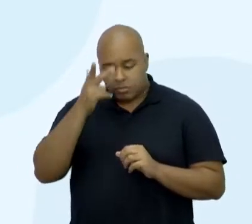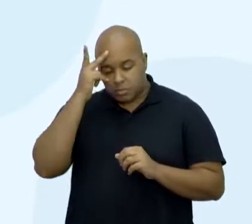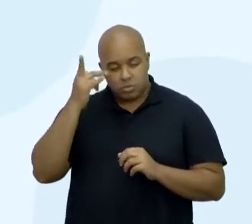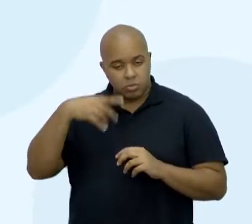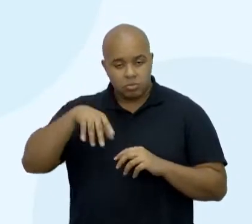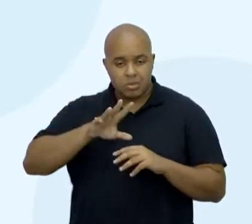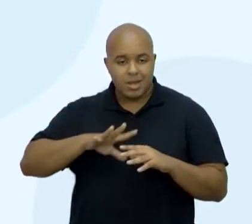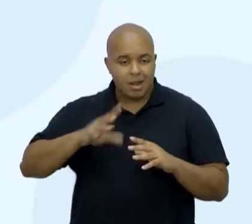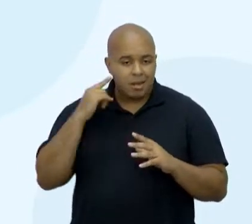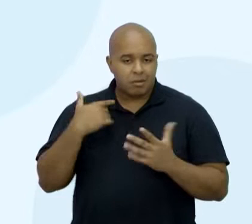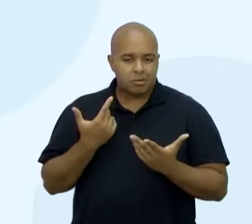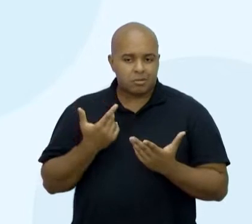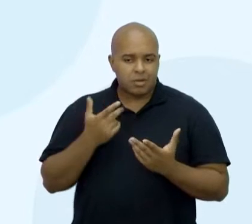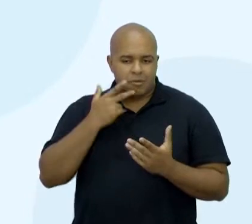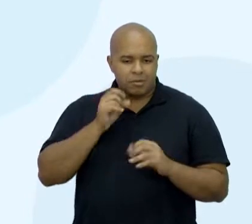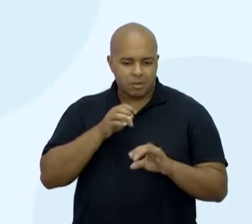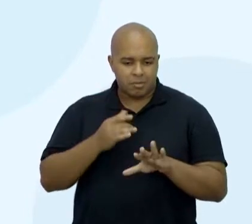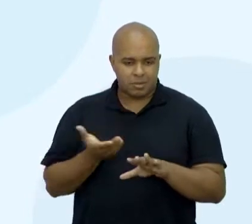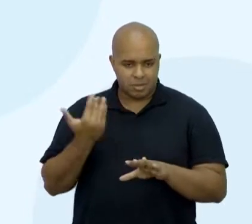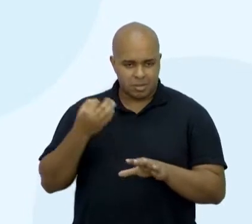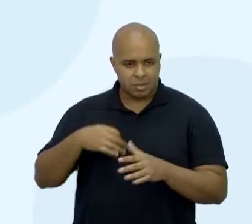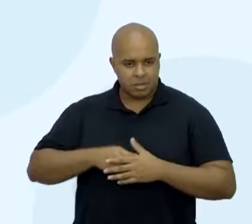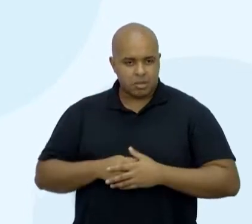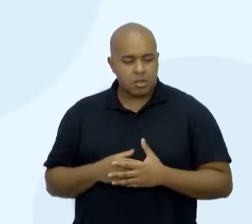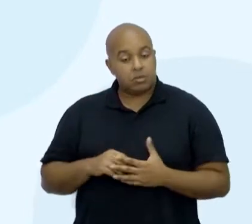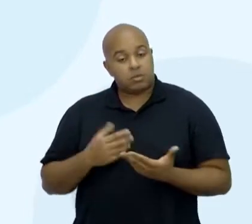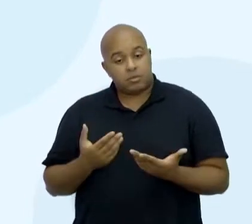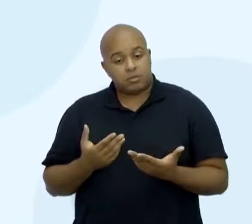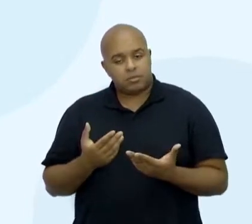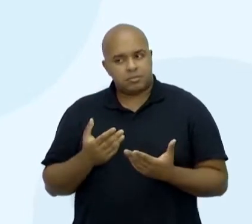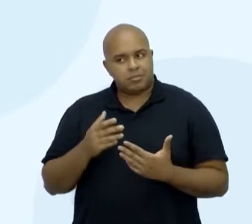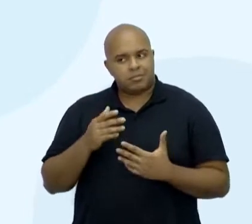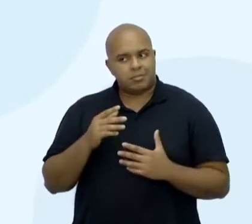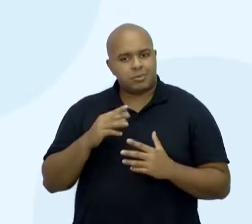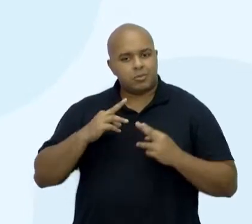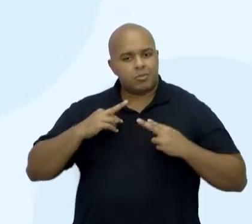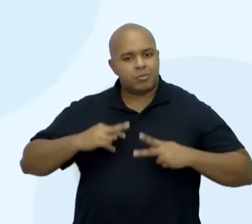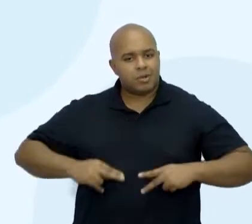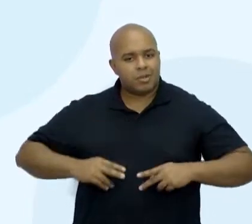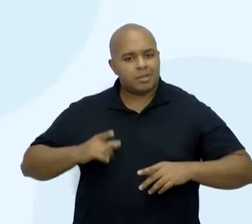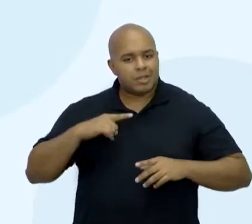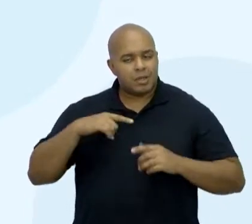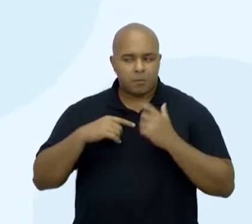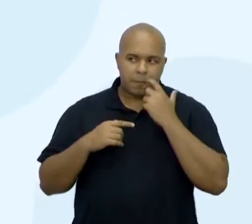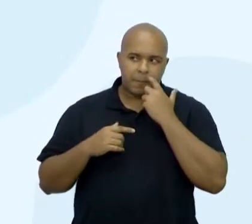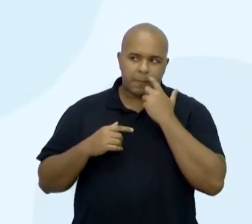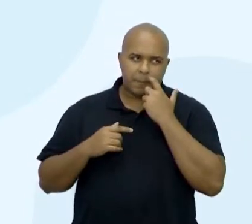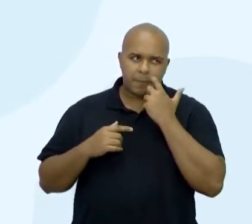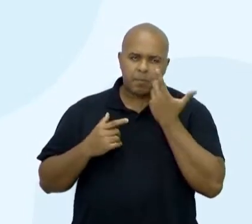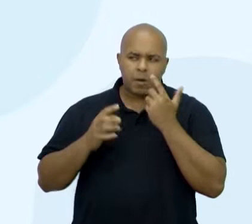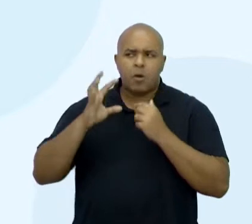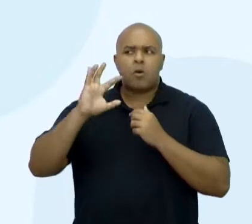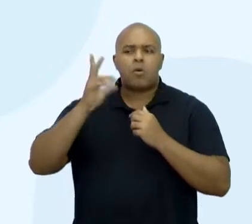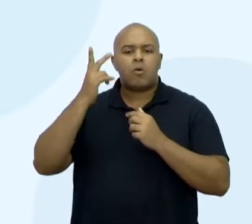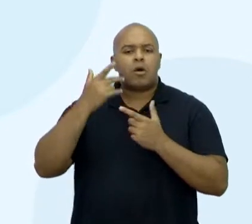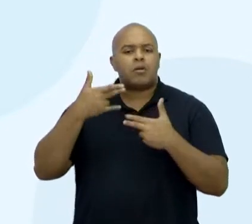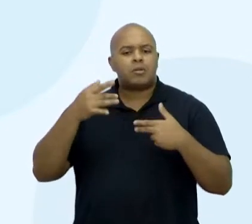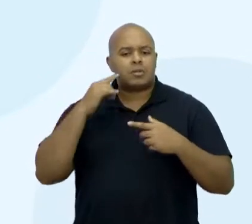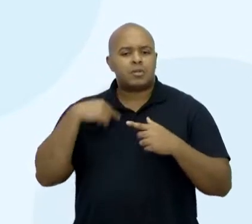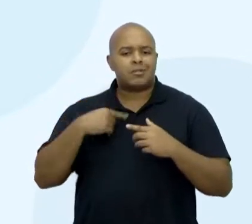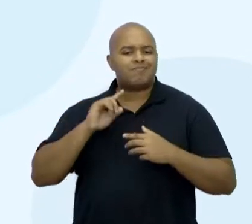falou na aula passada. Ou seja, a ação humana tem como uma das consequências